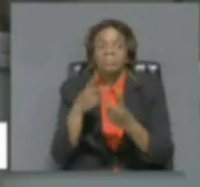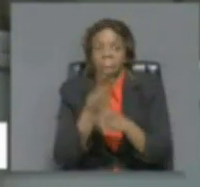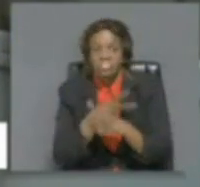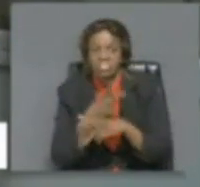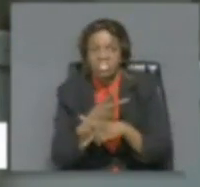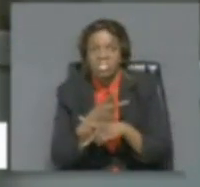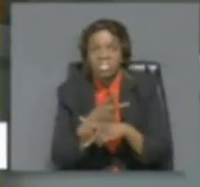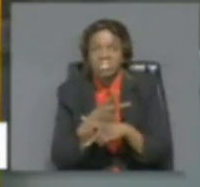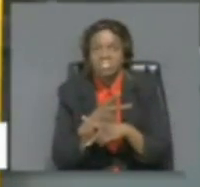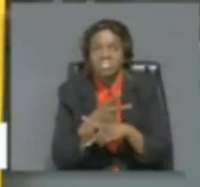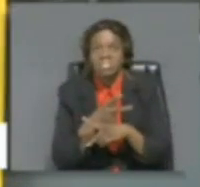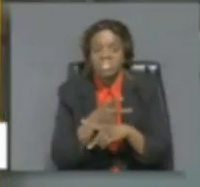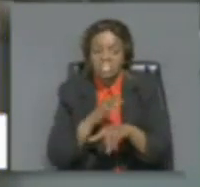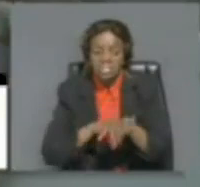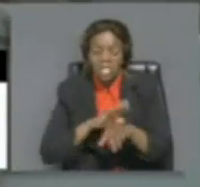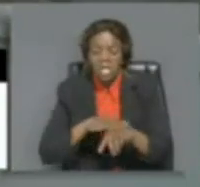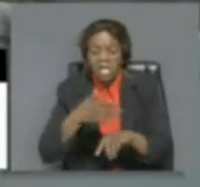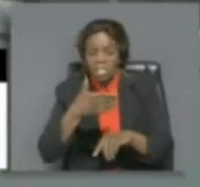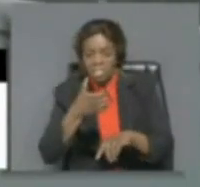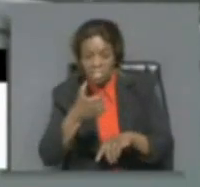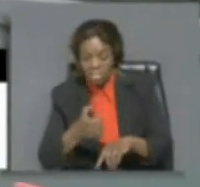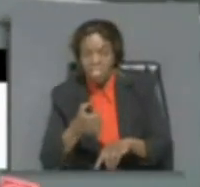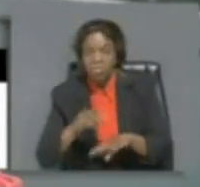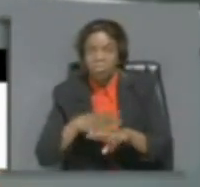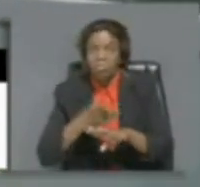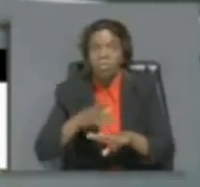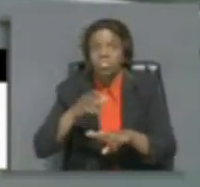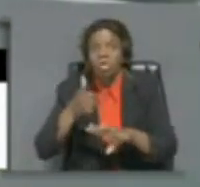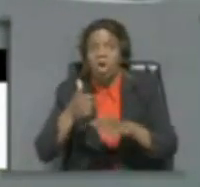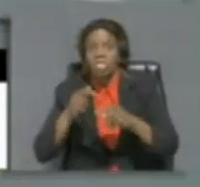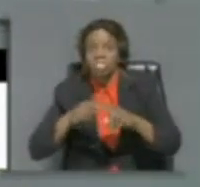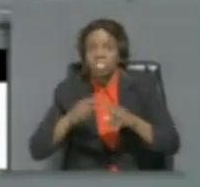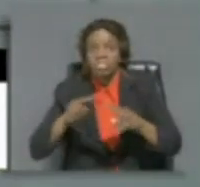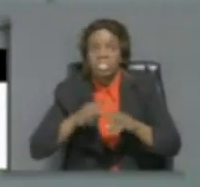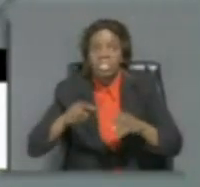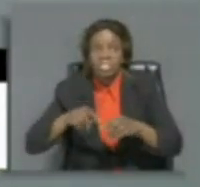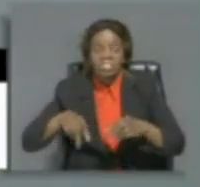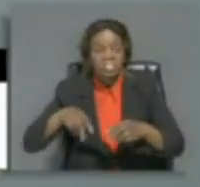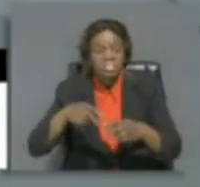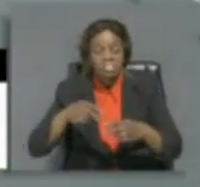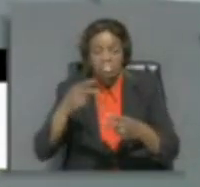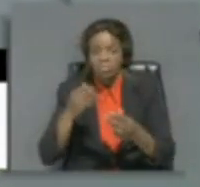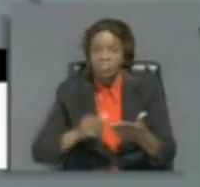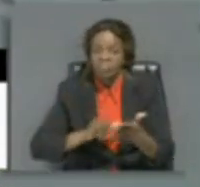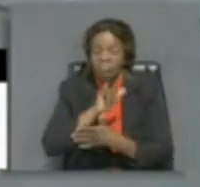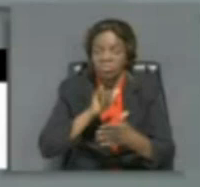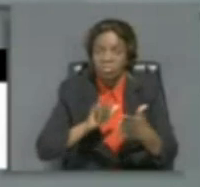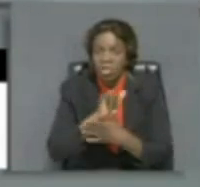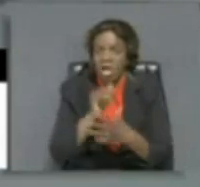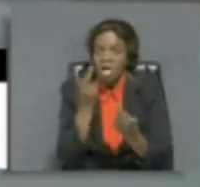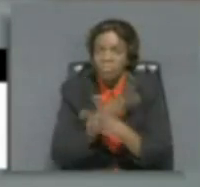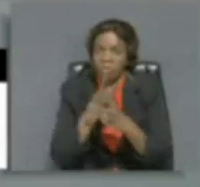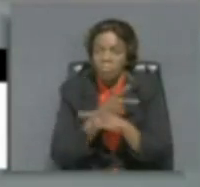Viana. E na sequência foram feitas várias outras viagens, de Viana para aqui, para a Baixa de Luanda